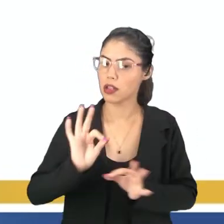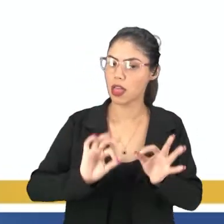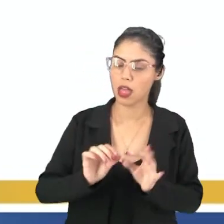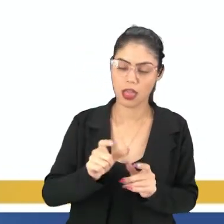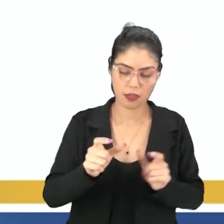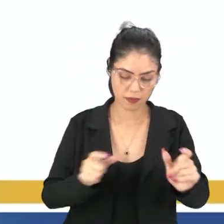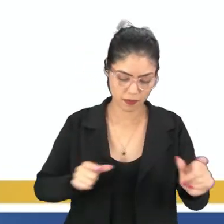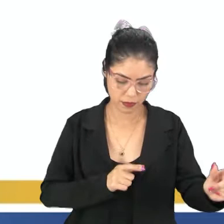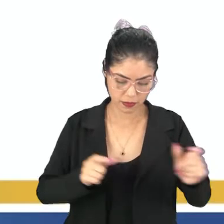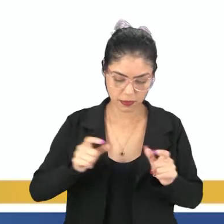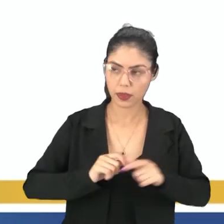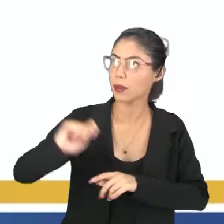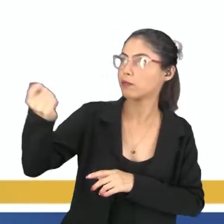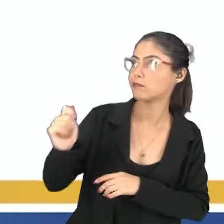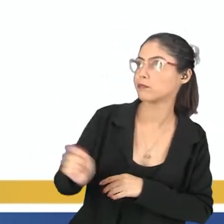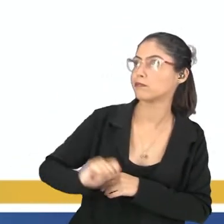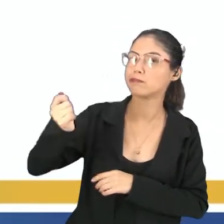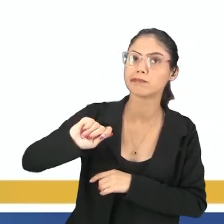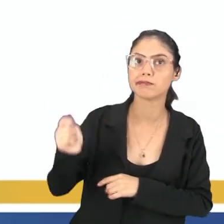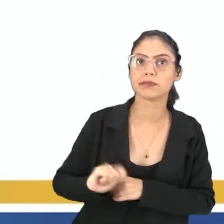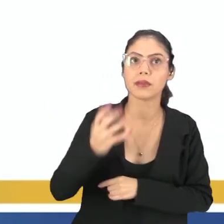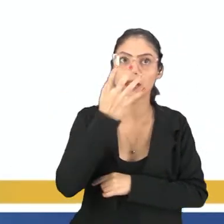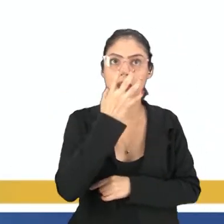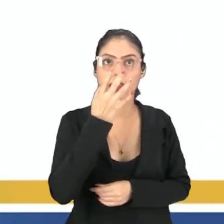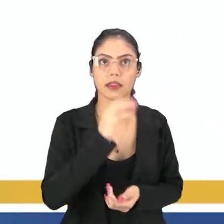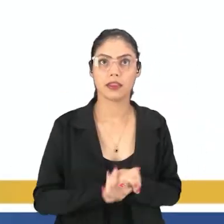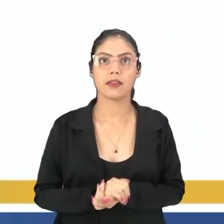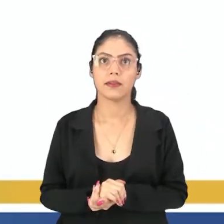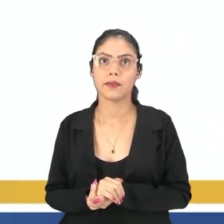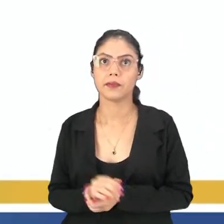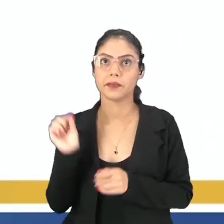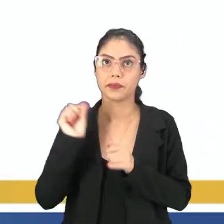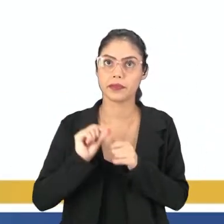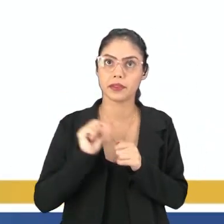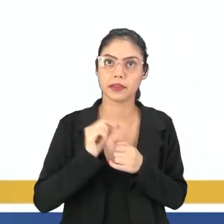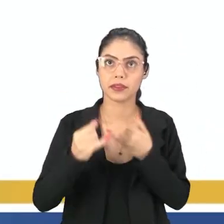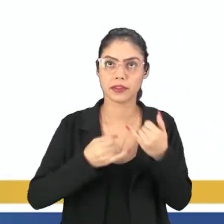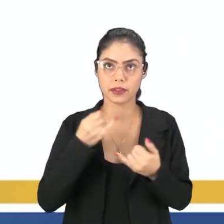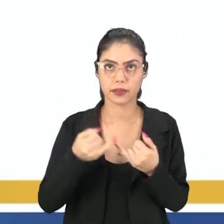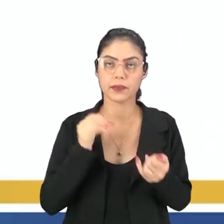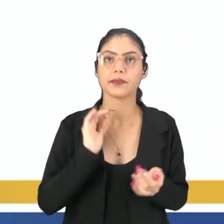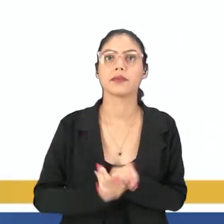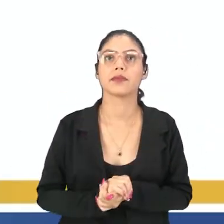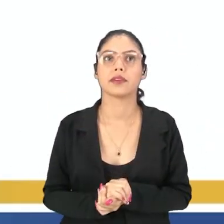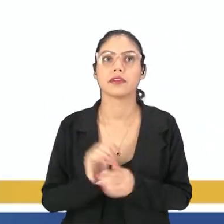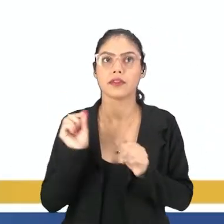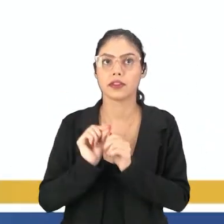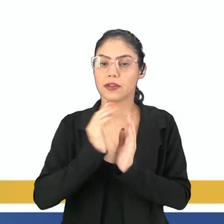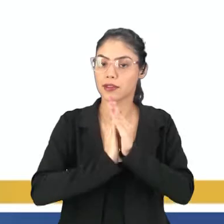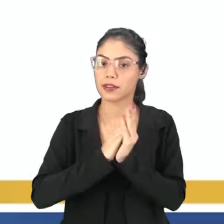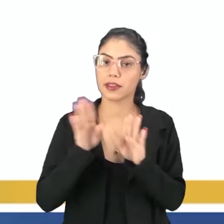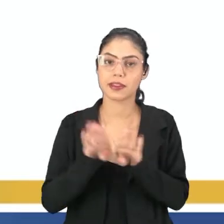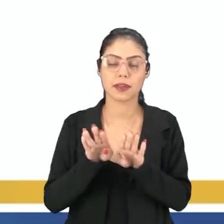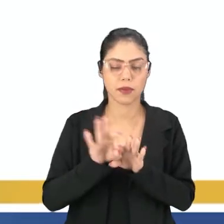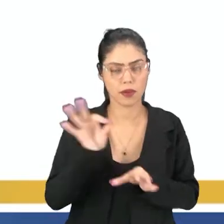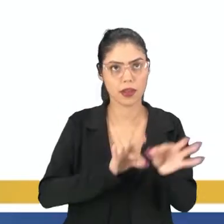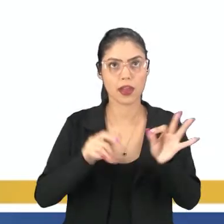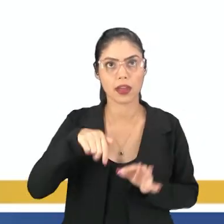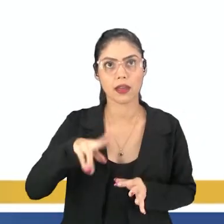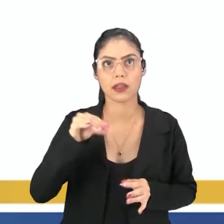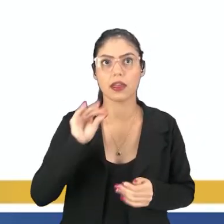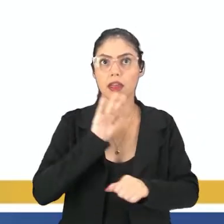quebra-cabeça, empinar pipas, cachorros, fazer os próprios brinquedos e armar